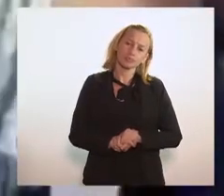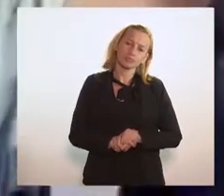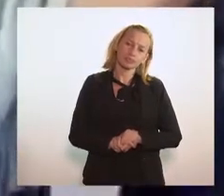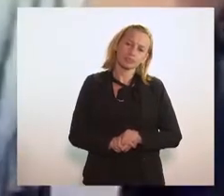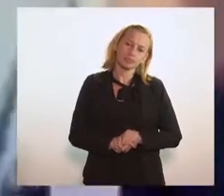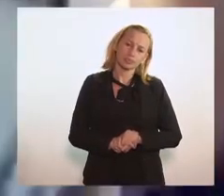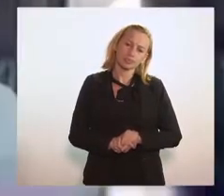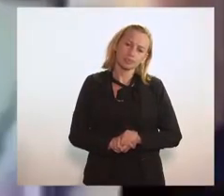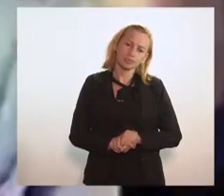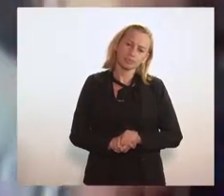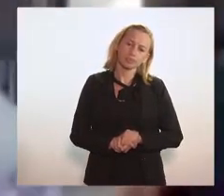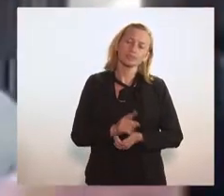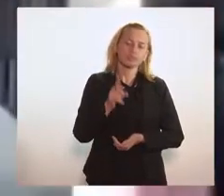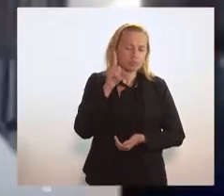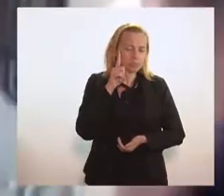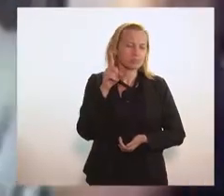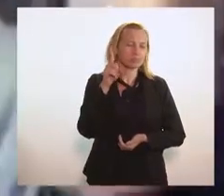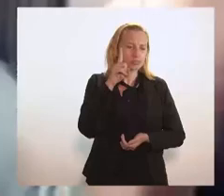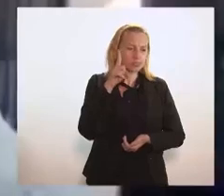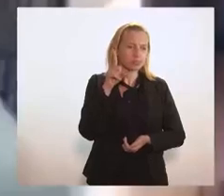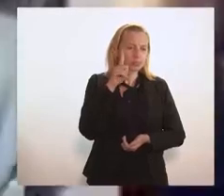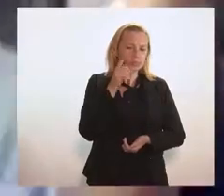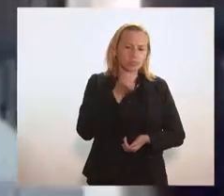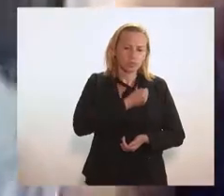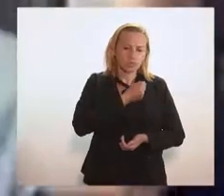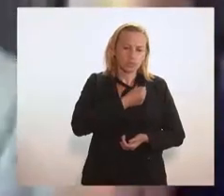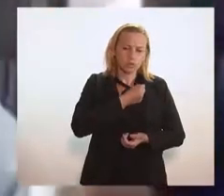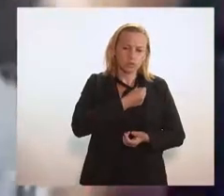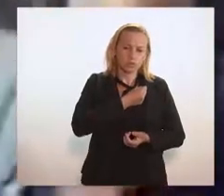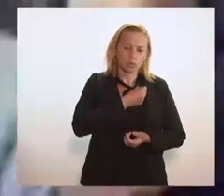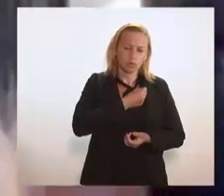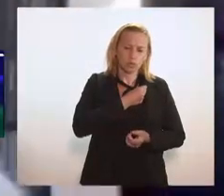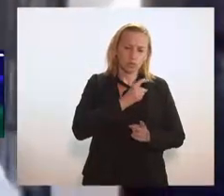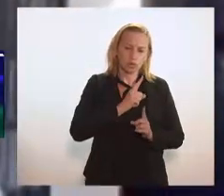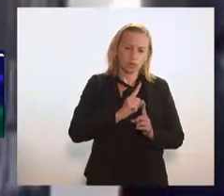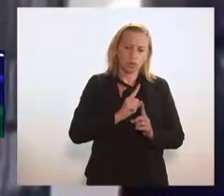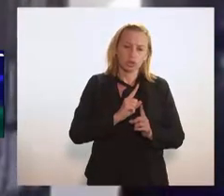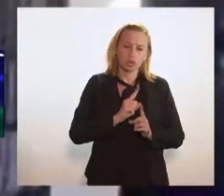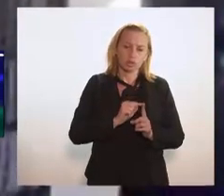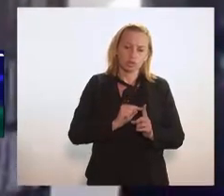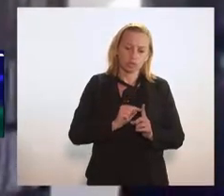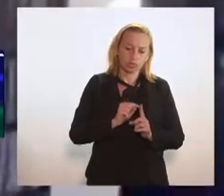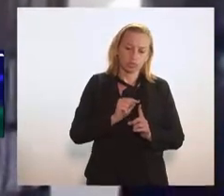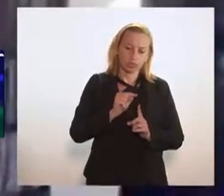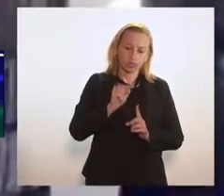seja, cada dia o aumento maior do número de mortes.